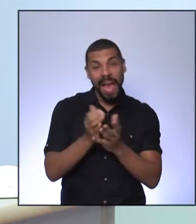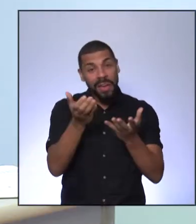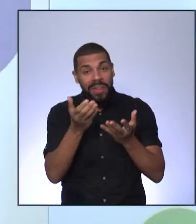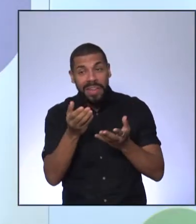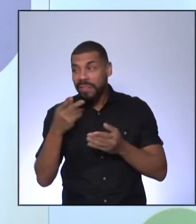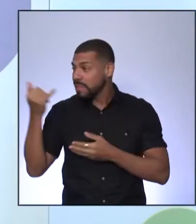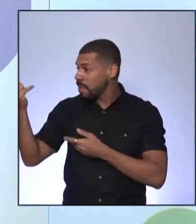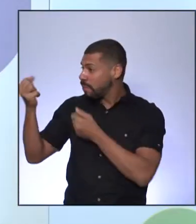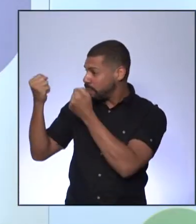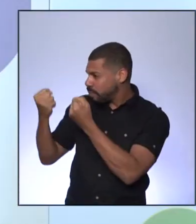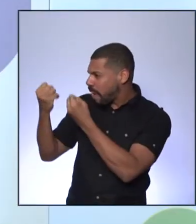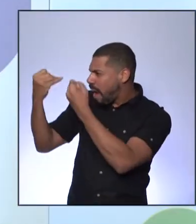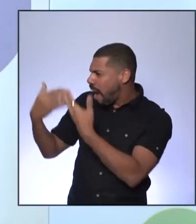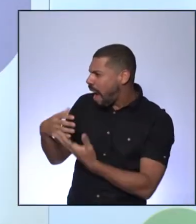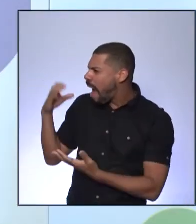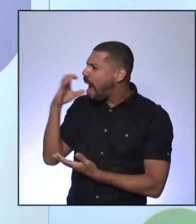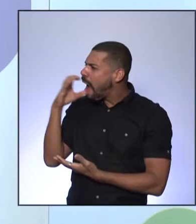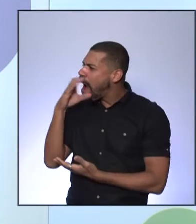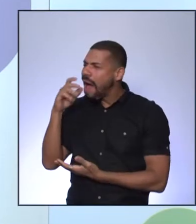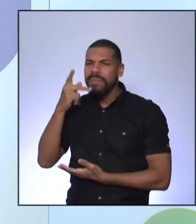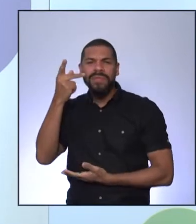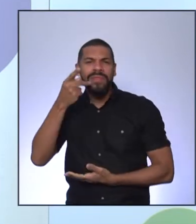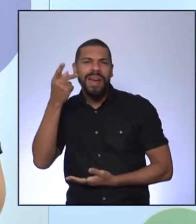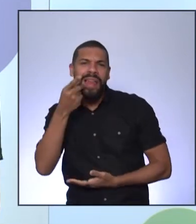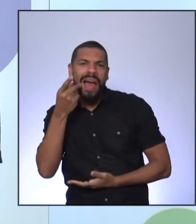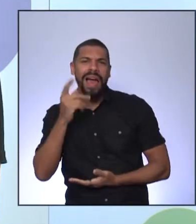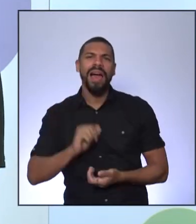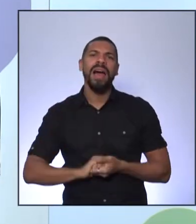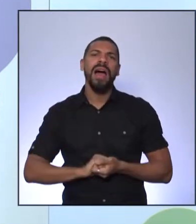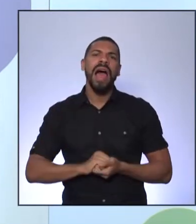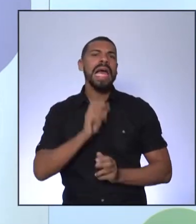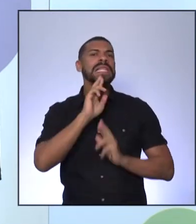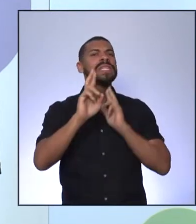você trouxesse rapidamente, em um minutinho, Roberta, essas respostas para a gente ouvir.